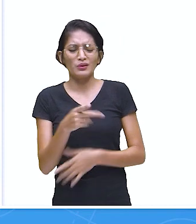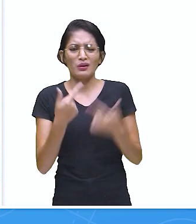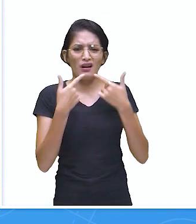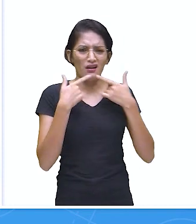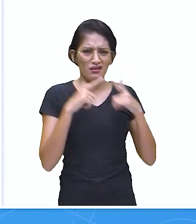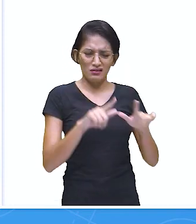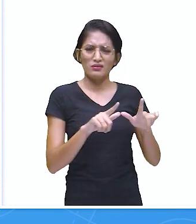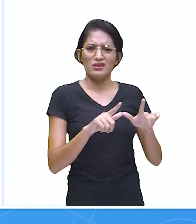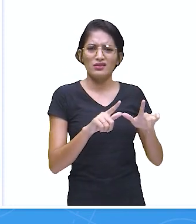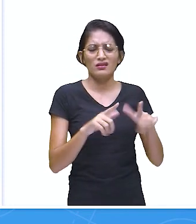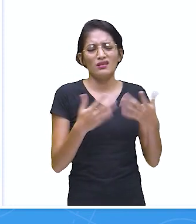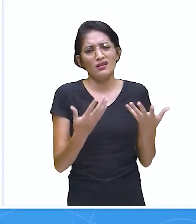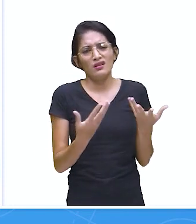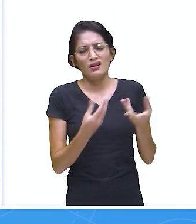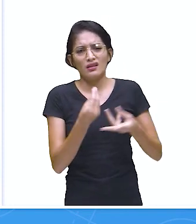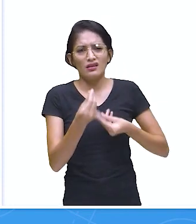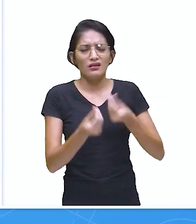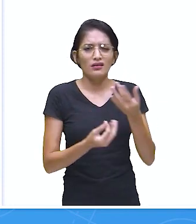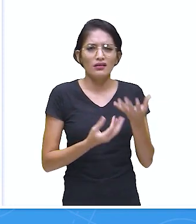pode